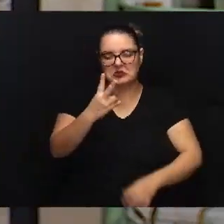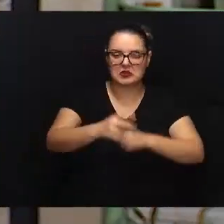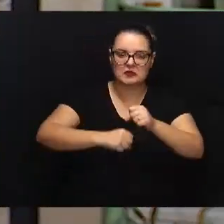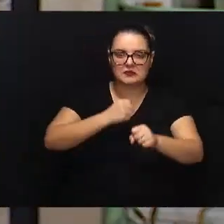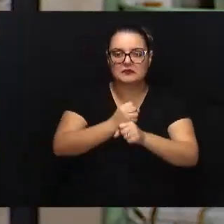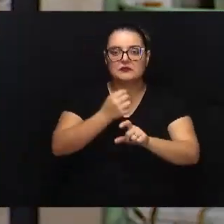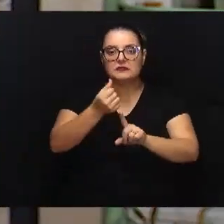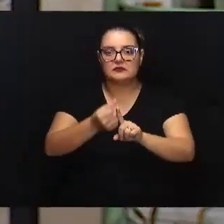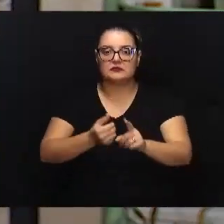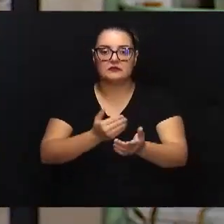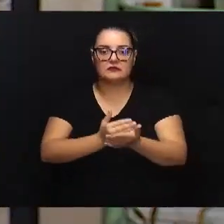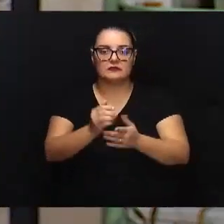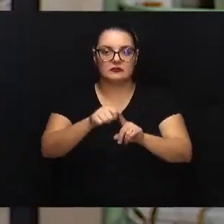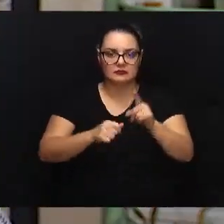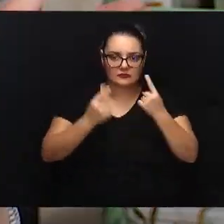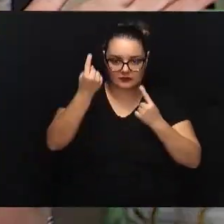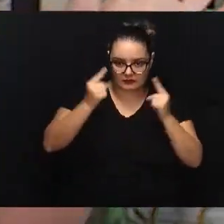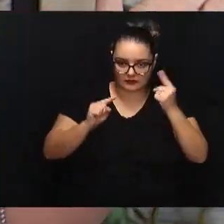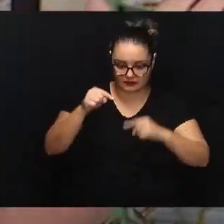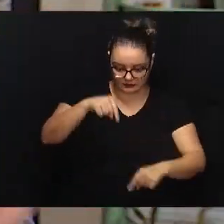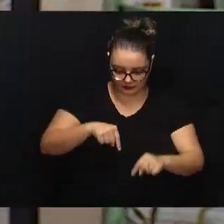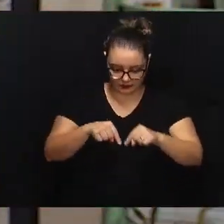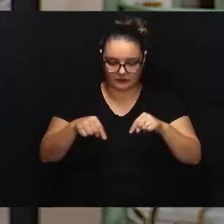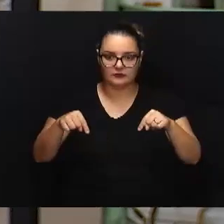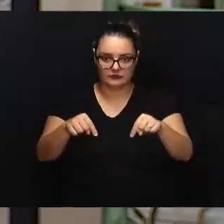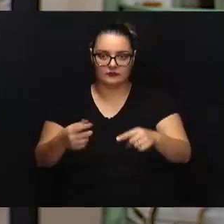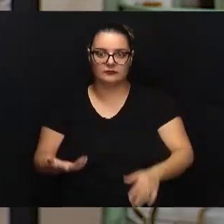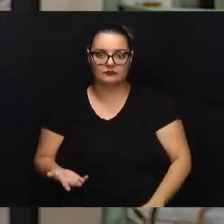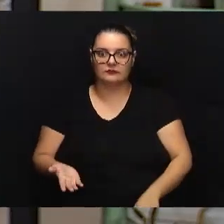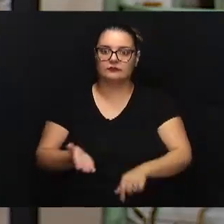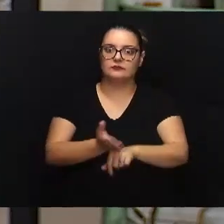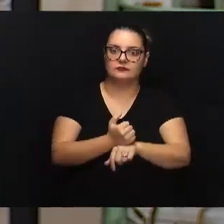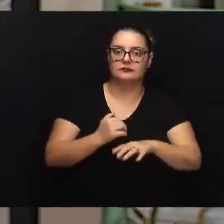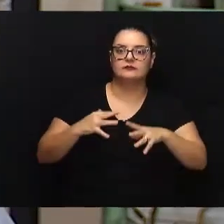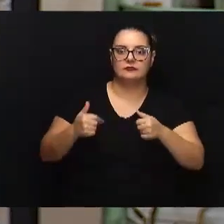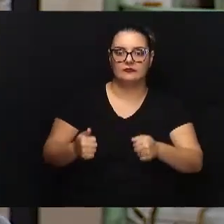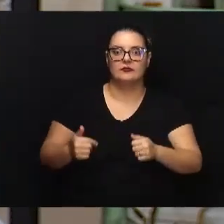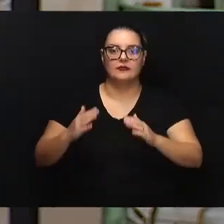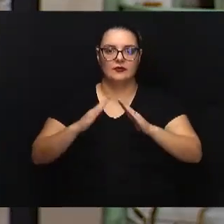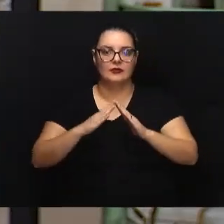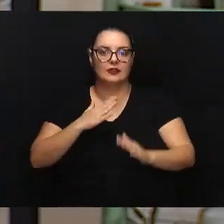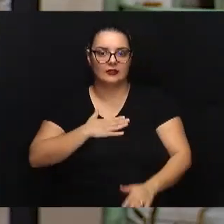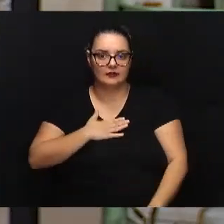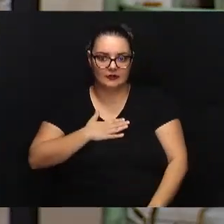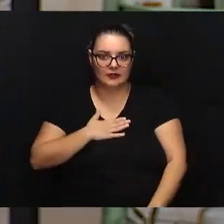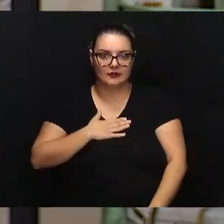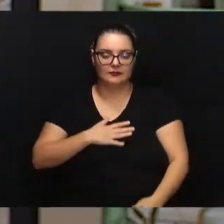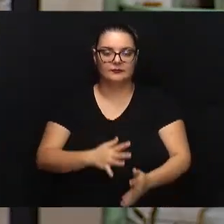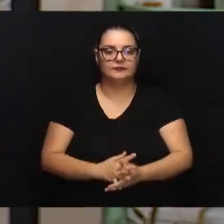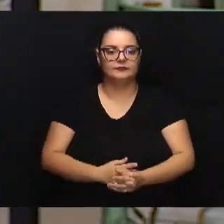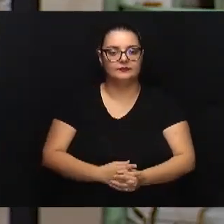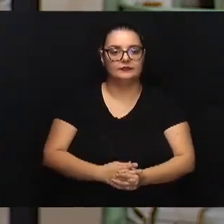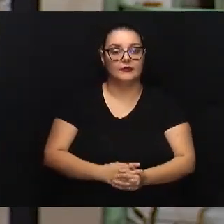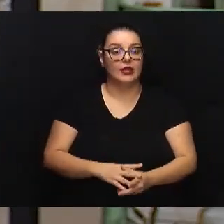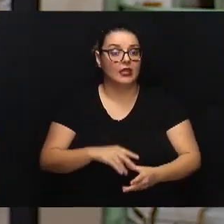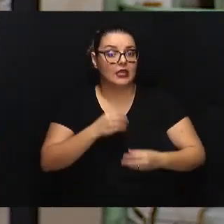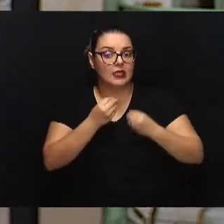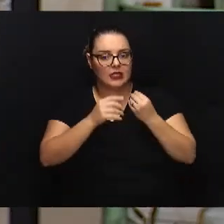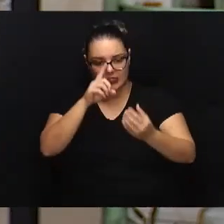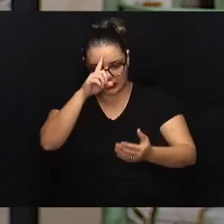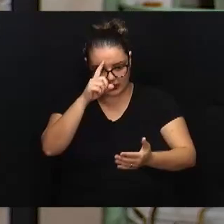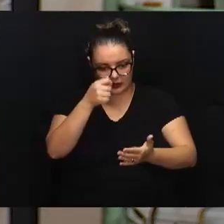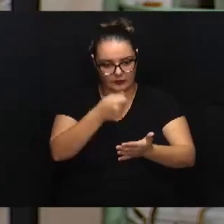em fevereiro aqui nessa sala. Anteriormente era todo feito na minha casa. E como foi essa decisão, então, de sair